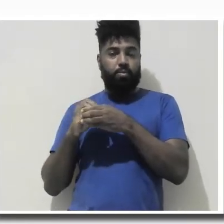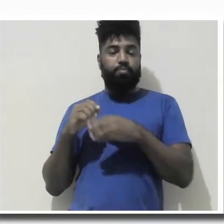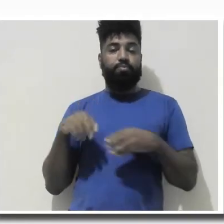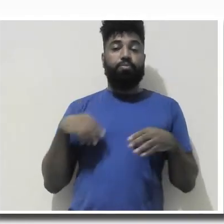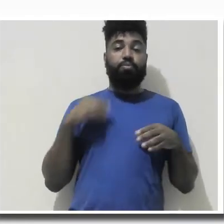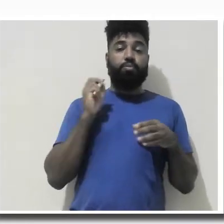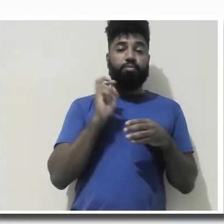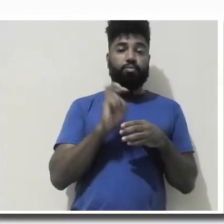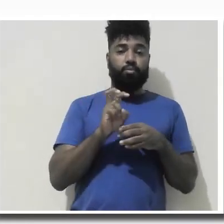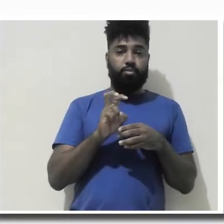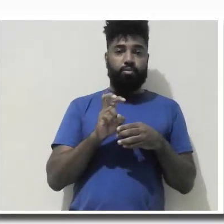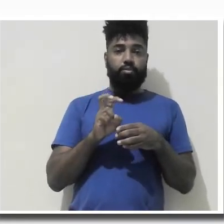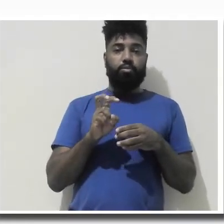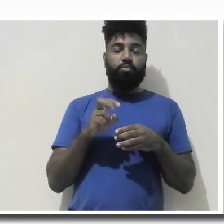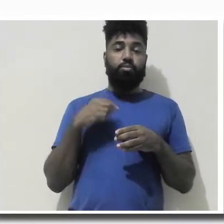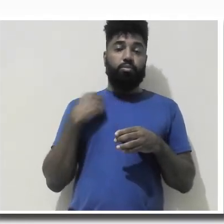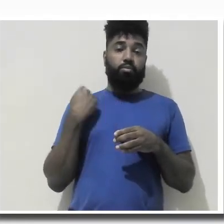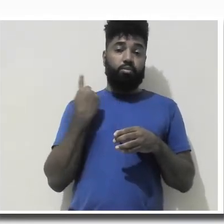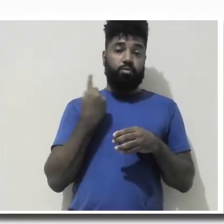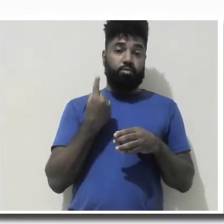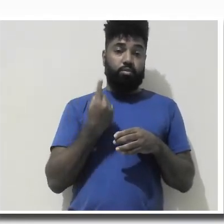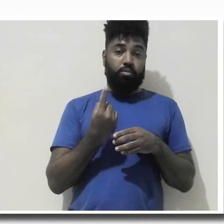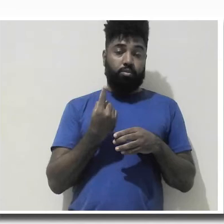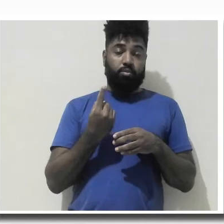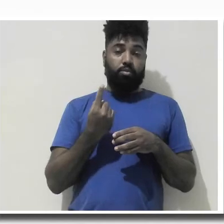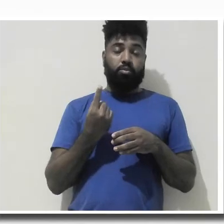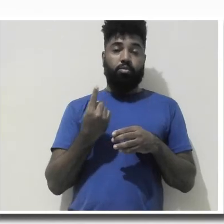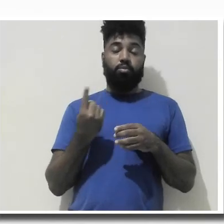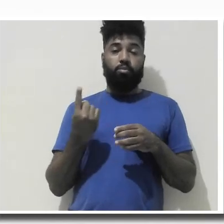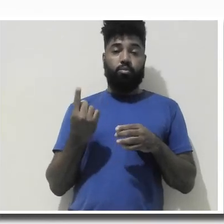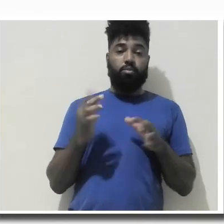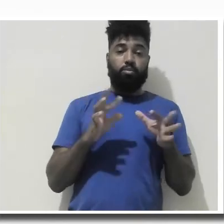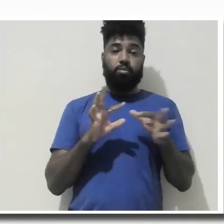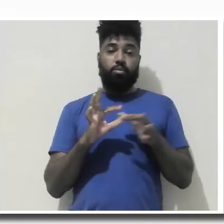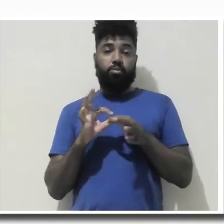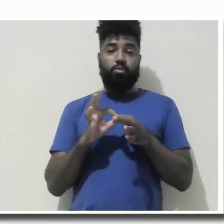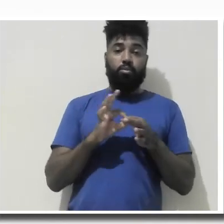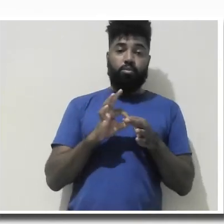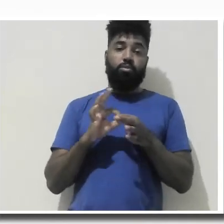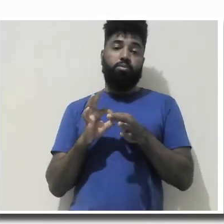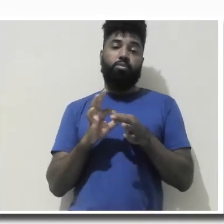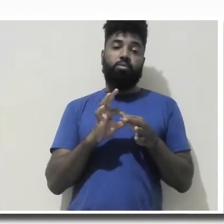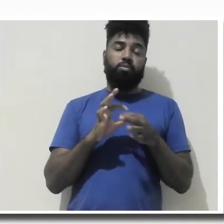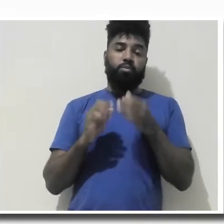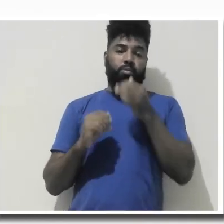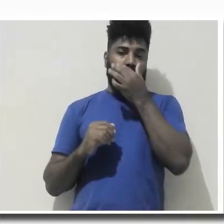o 5, o 1 está na interseção,